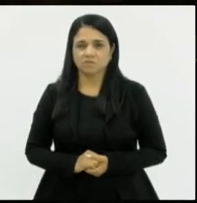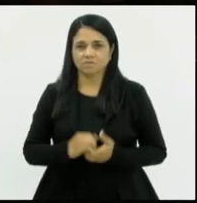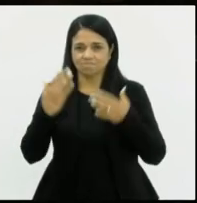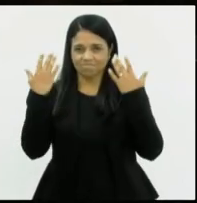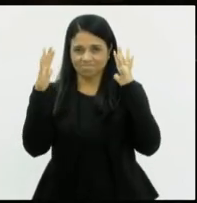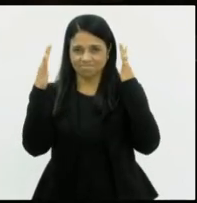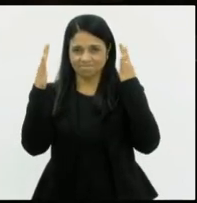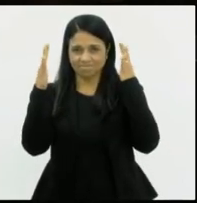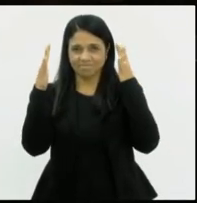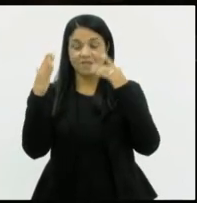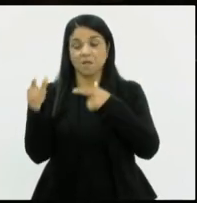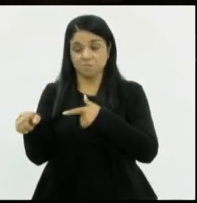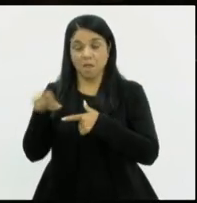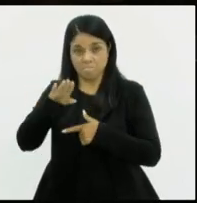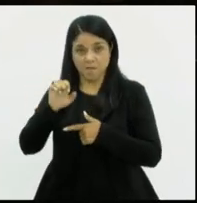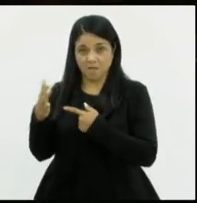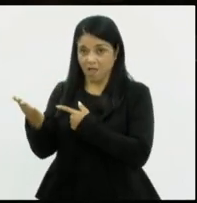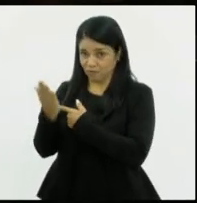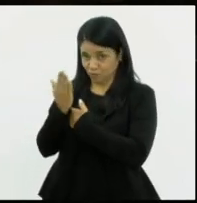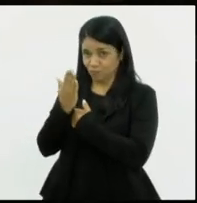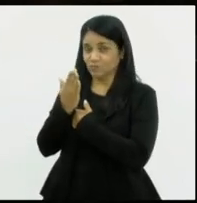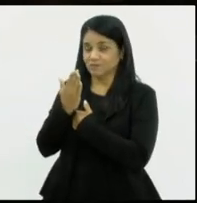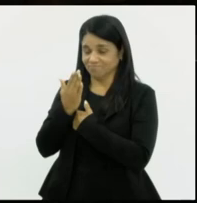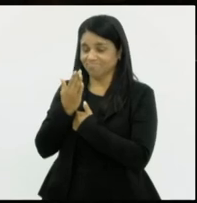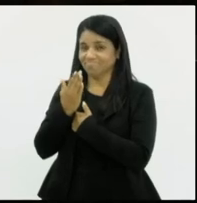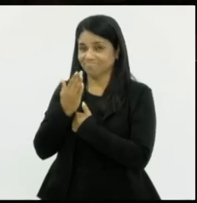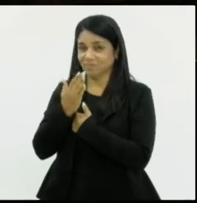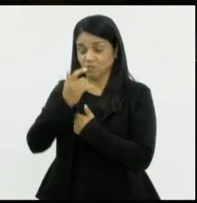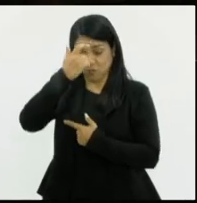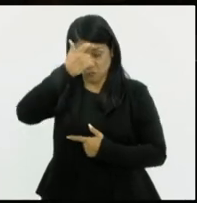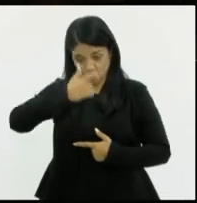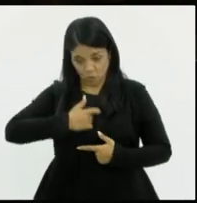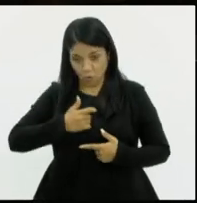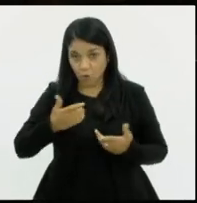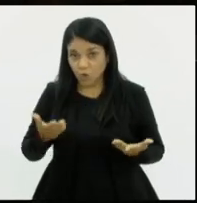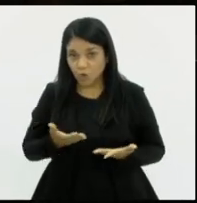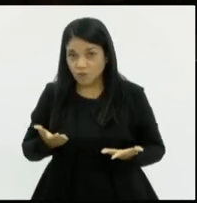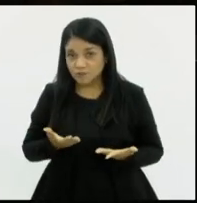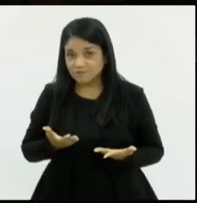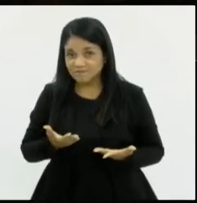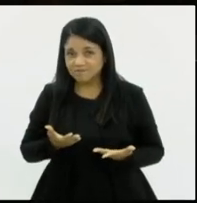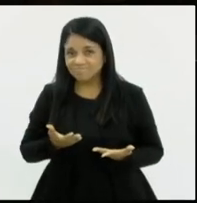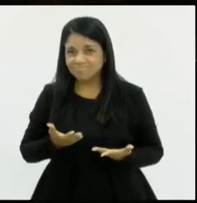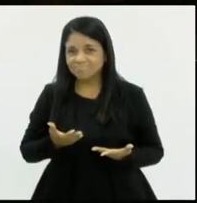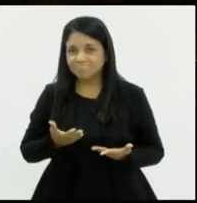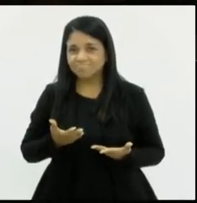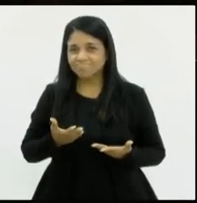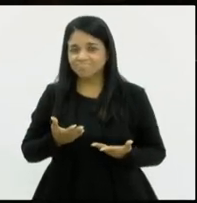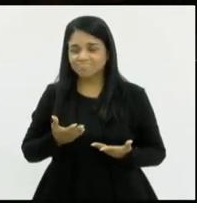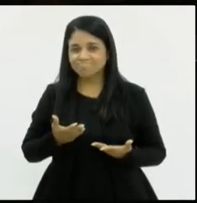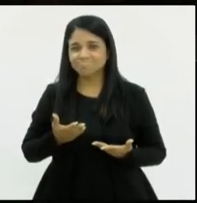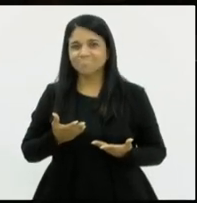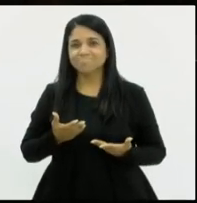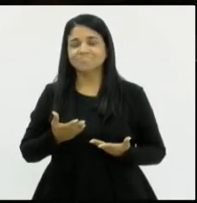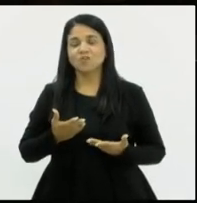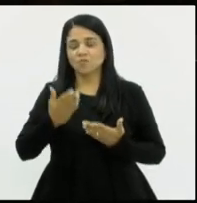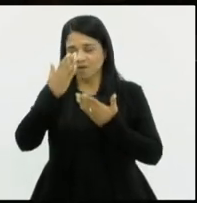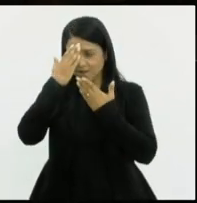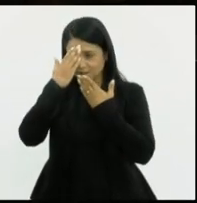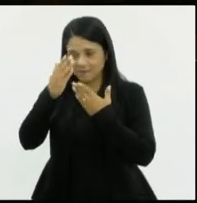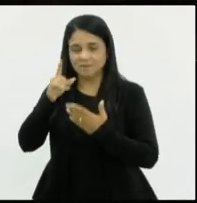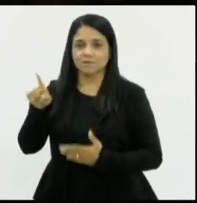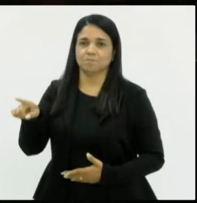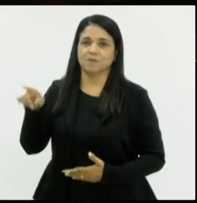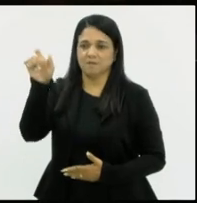Que me ajuda muito. E se eu sou essa pessoa que me tornei, eu agradeço muito